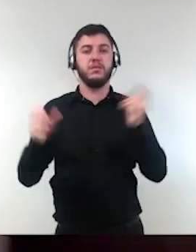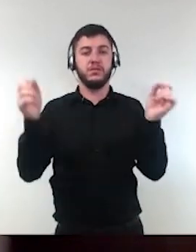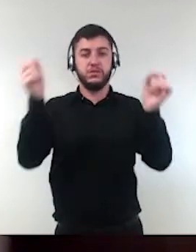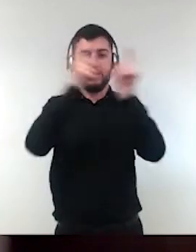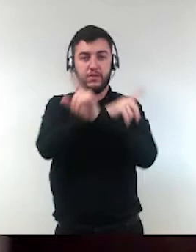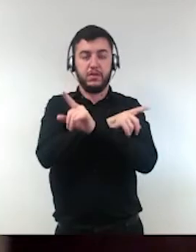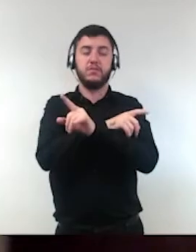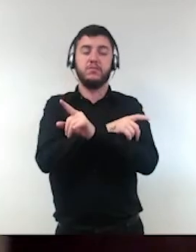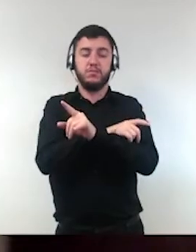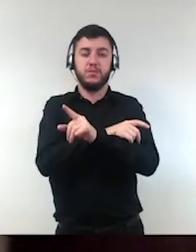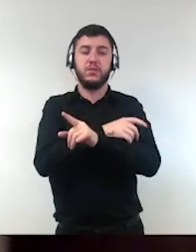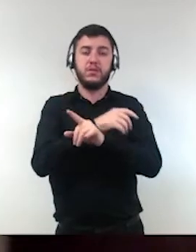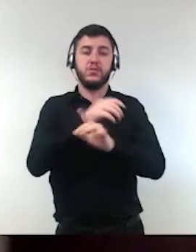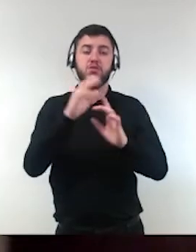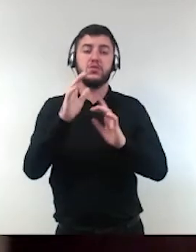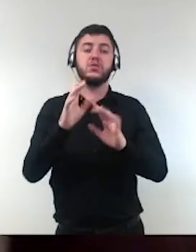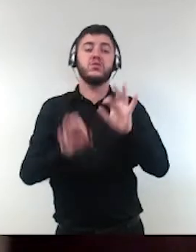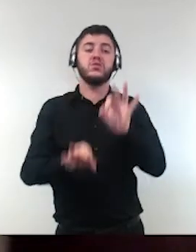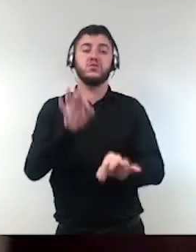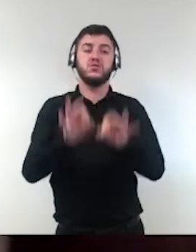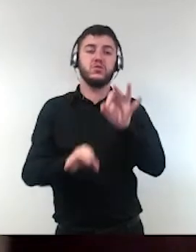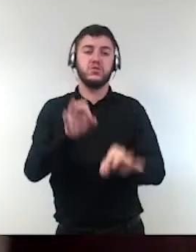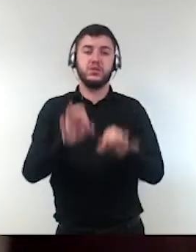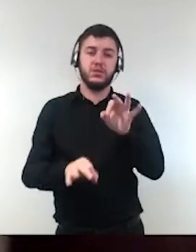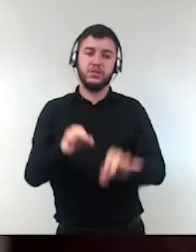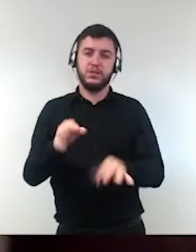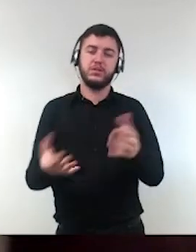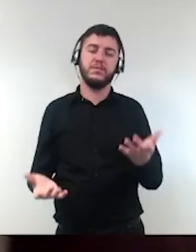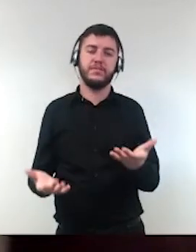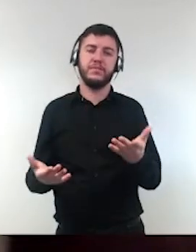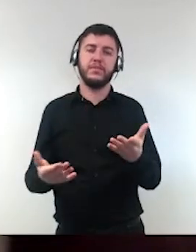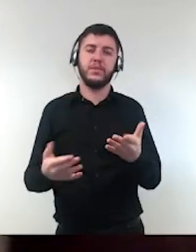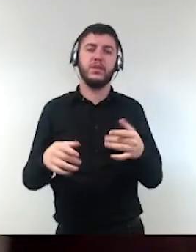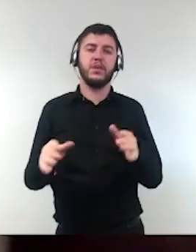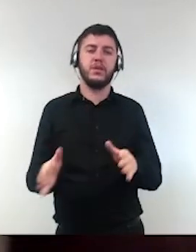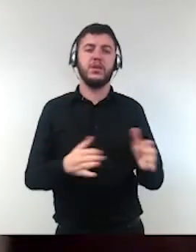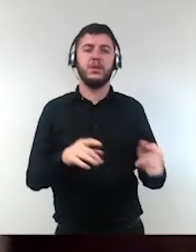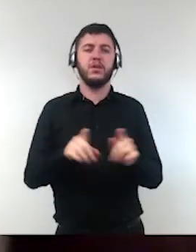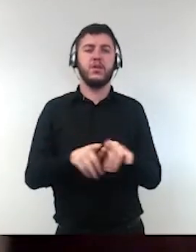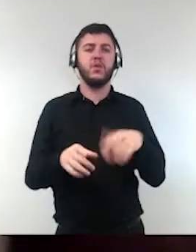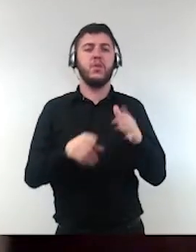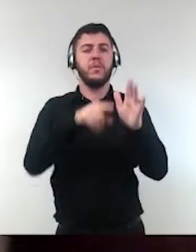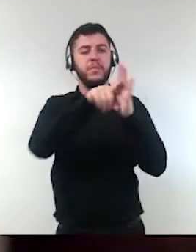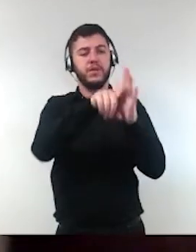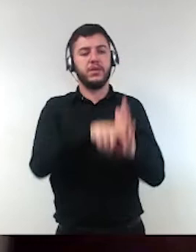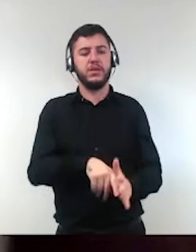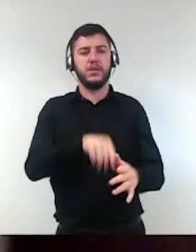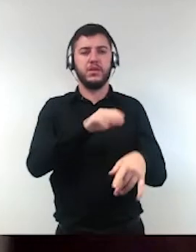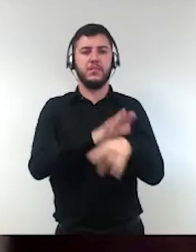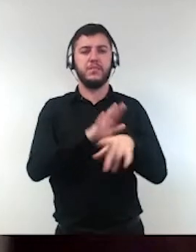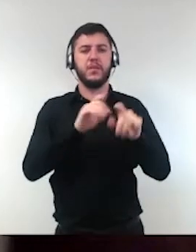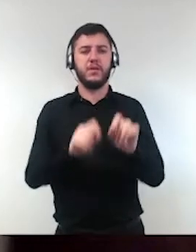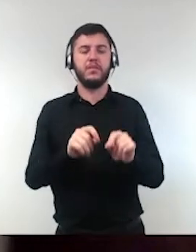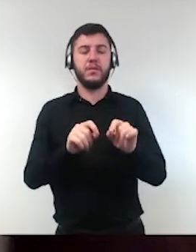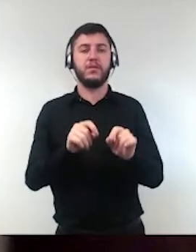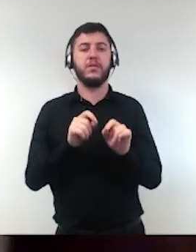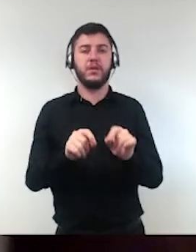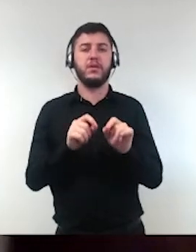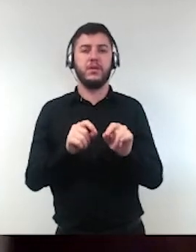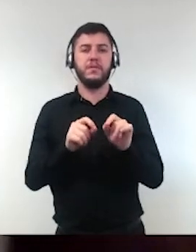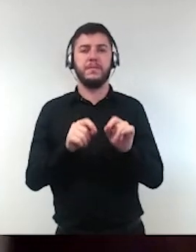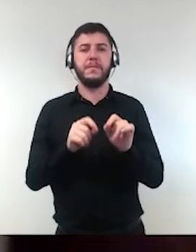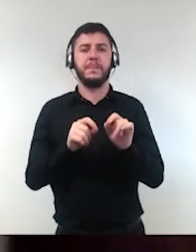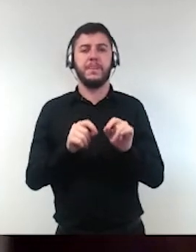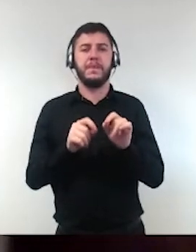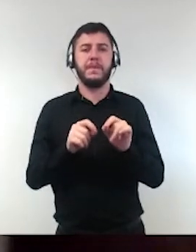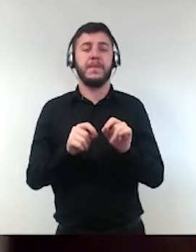à justiça. Um estudo recente do Global Access to Justice, publicado inclusive pelo Conjur,